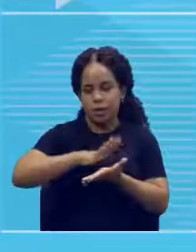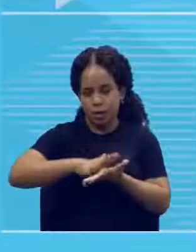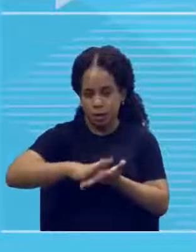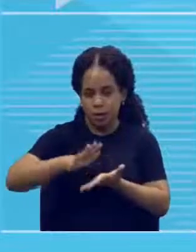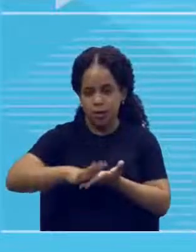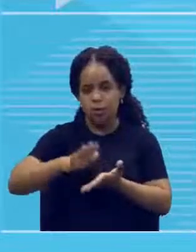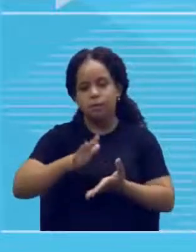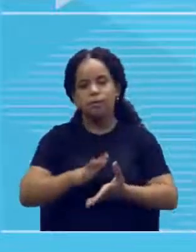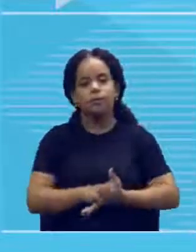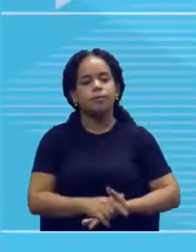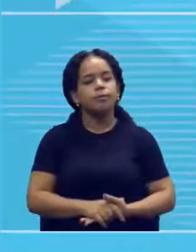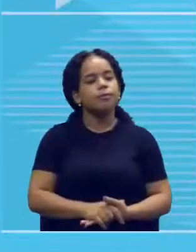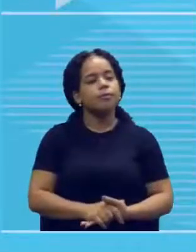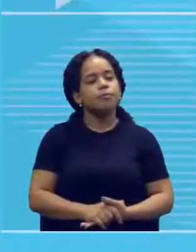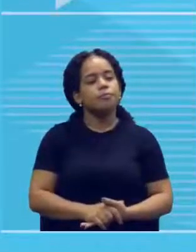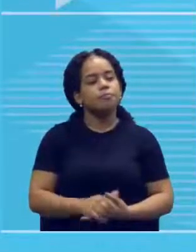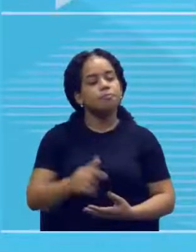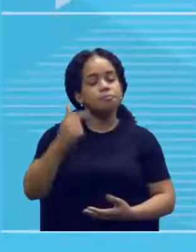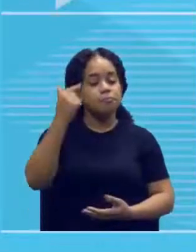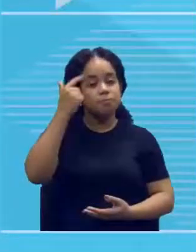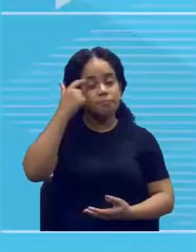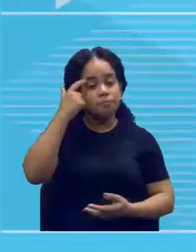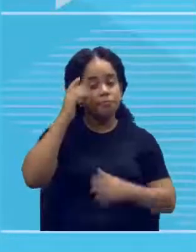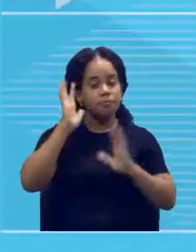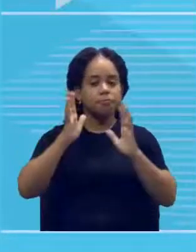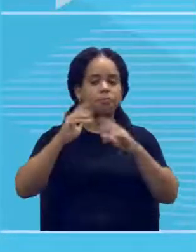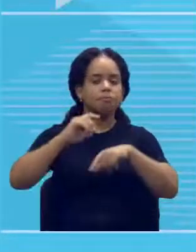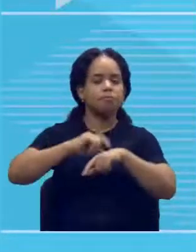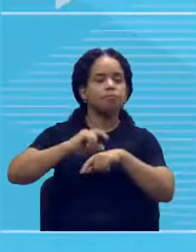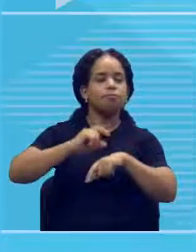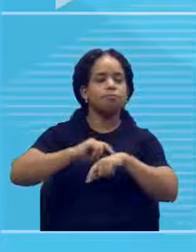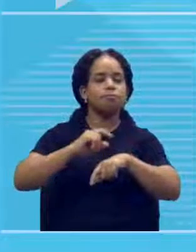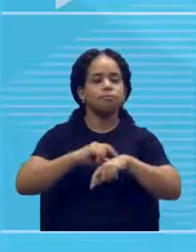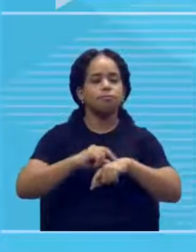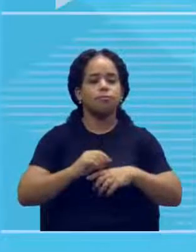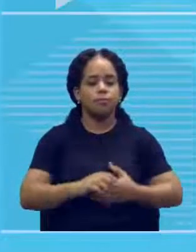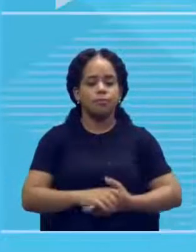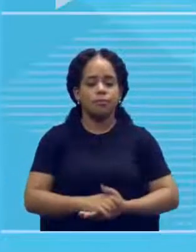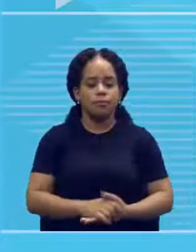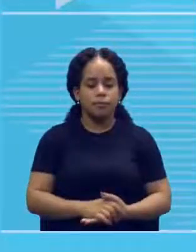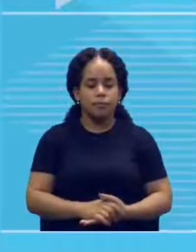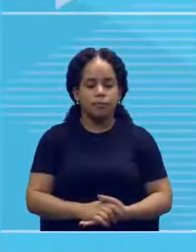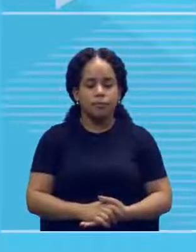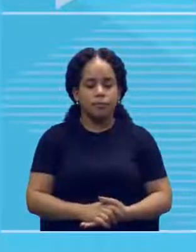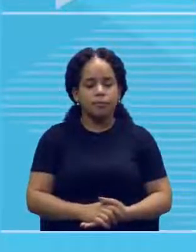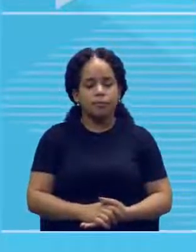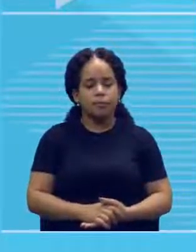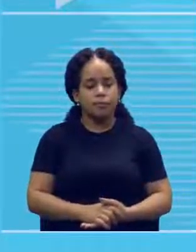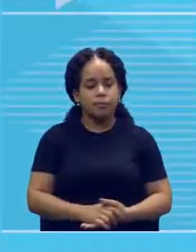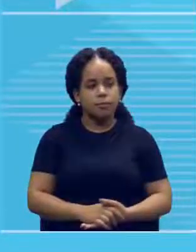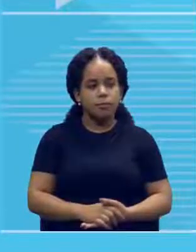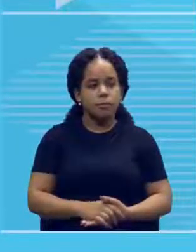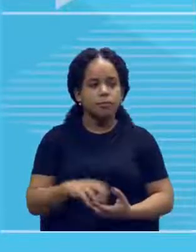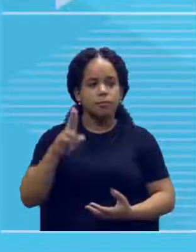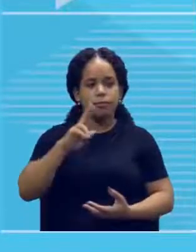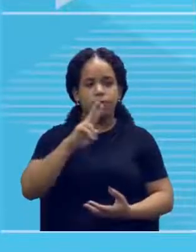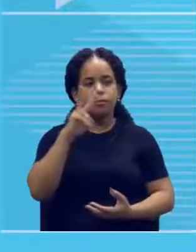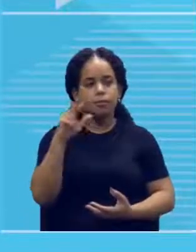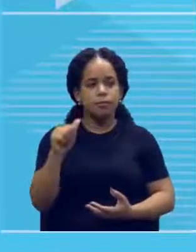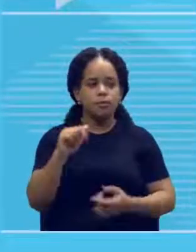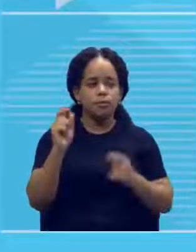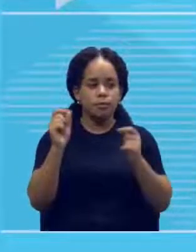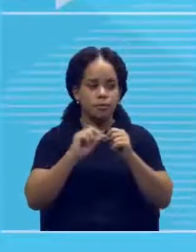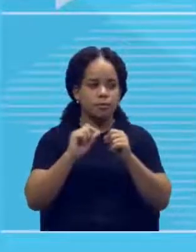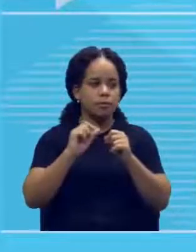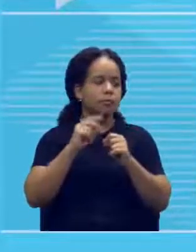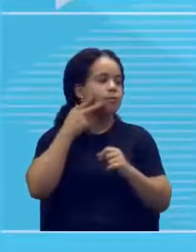Já pensou? Nesse momento, eles pisavam a uva para fazer o vinho. E